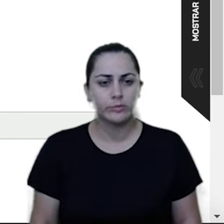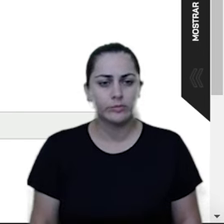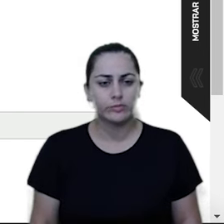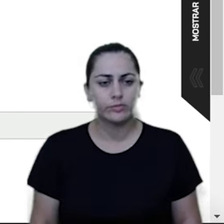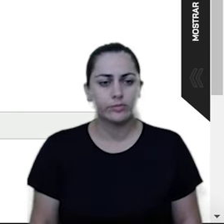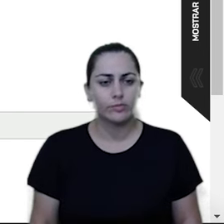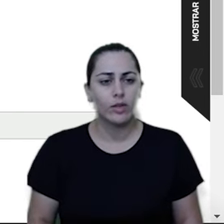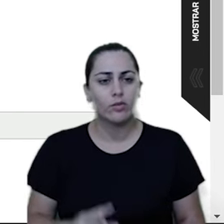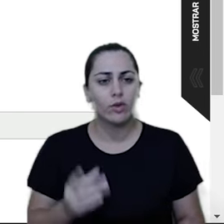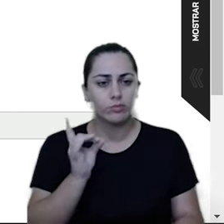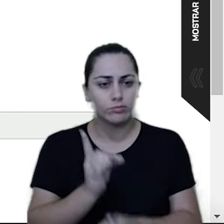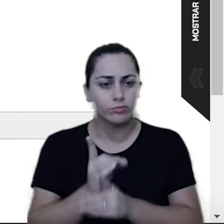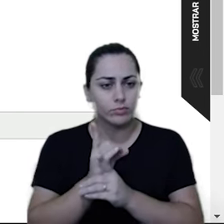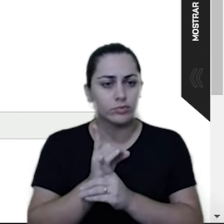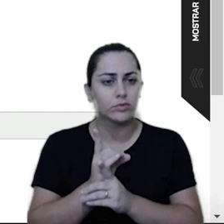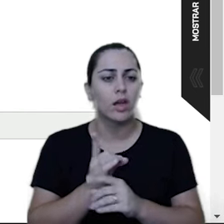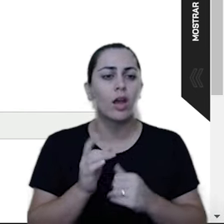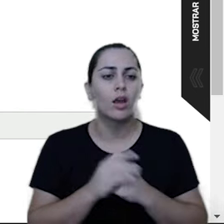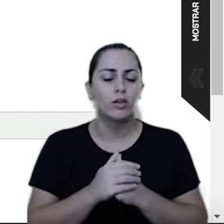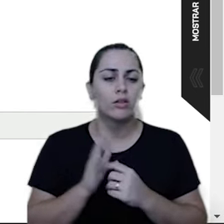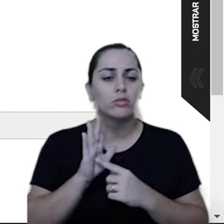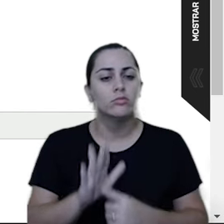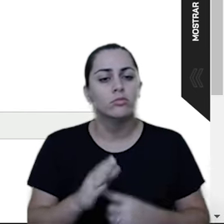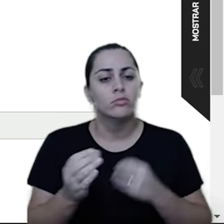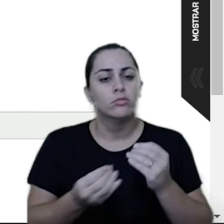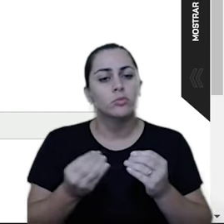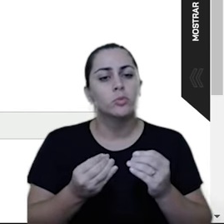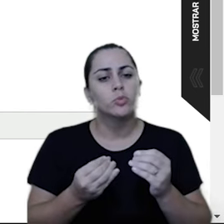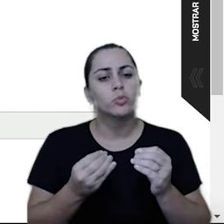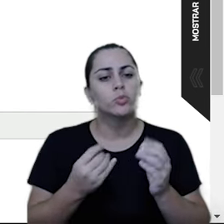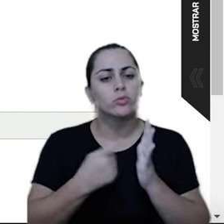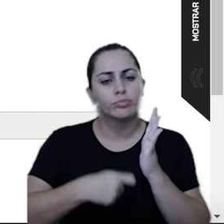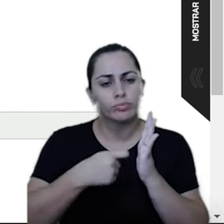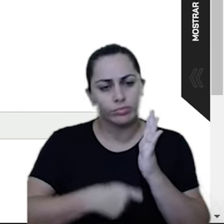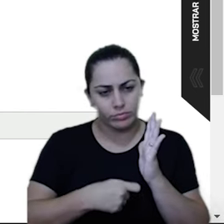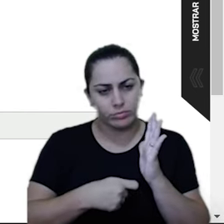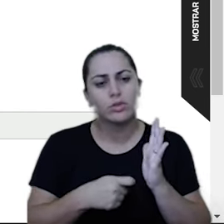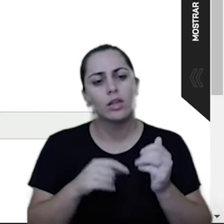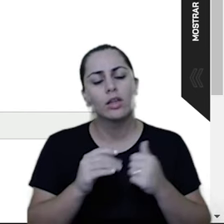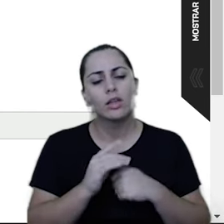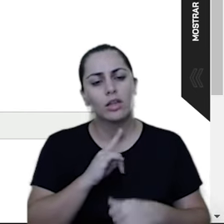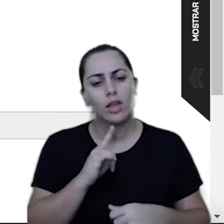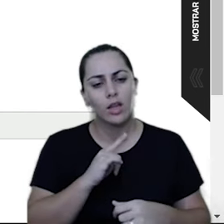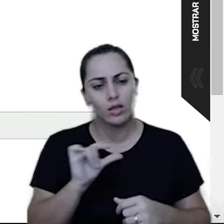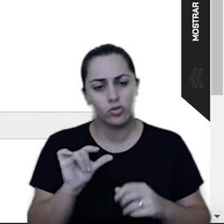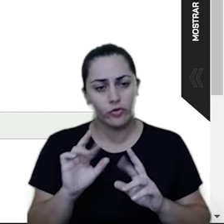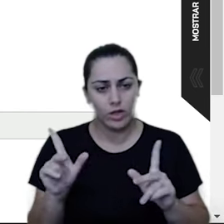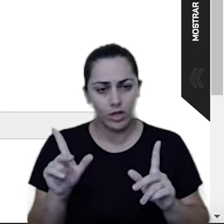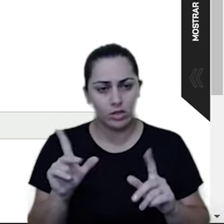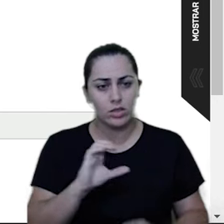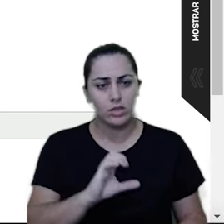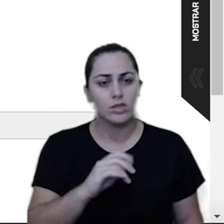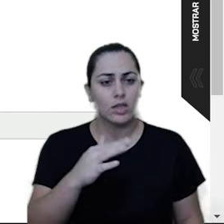ele vai lá na frente pra gente trazer uma situação tributária diferente daqu a gente espera né